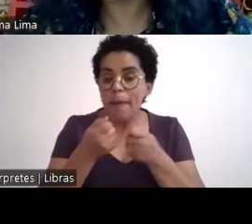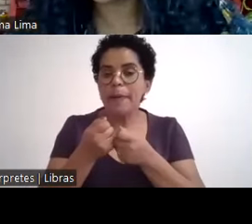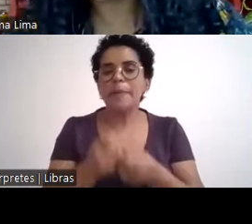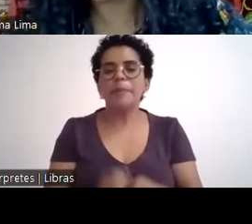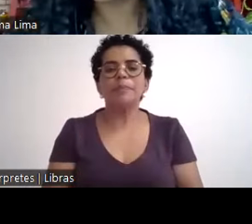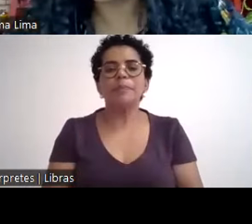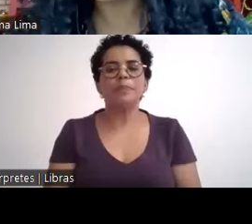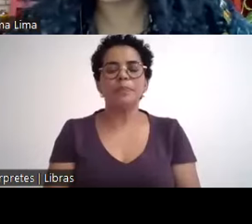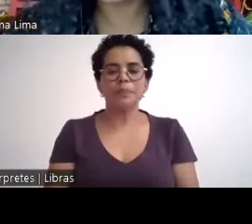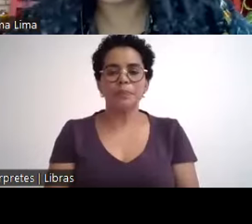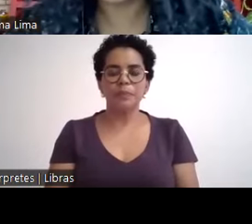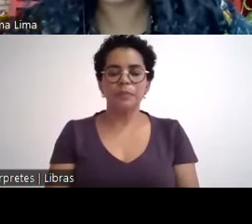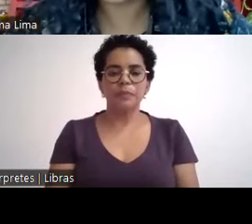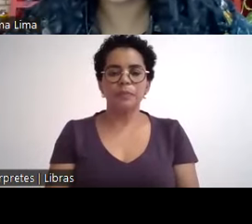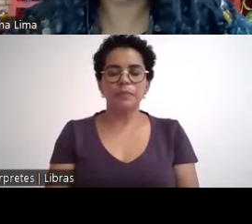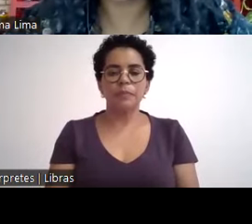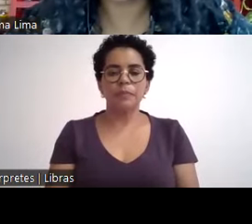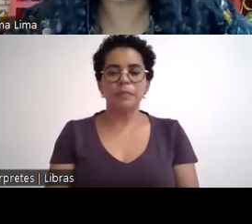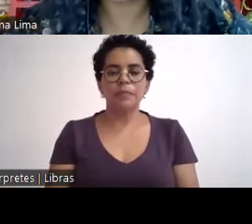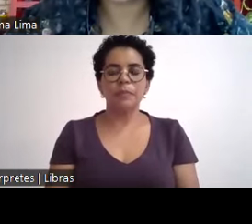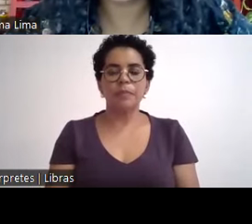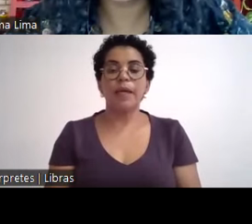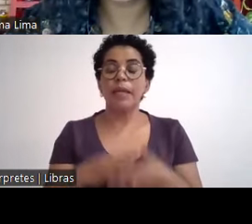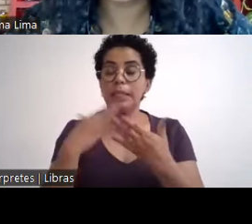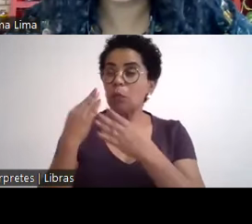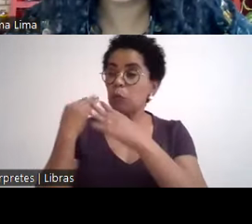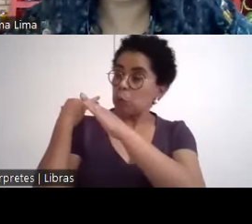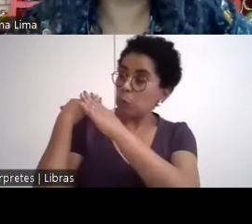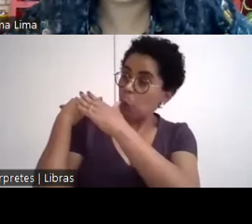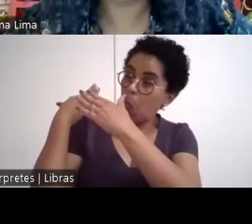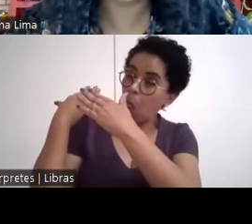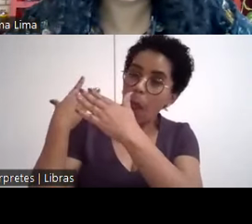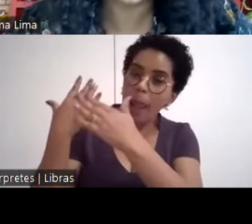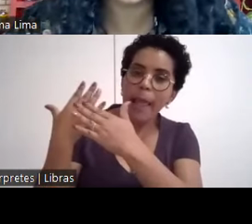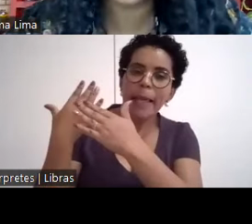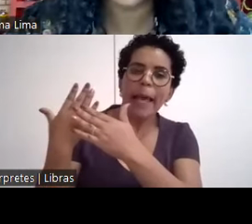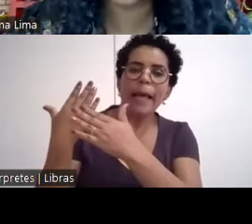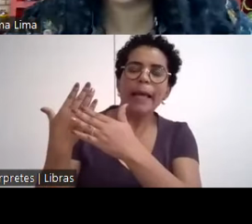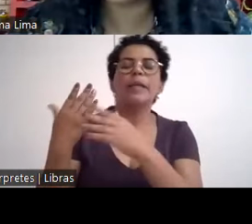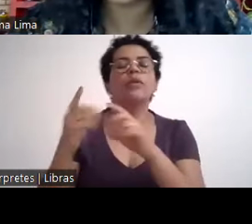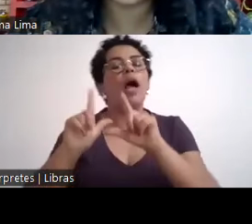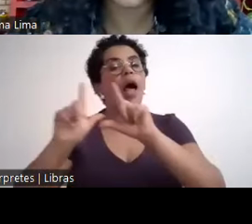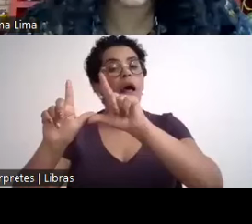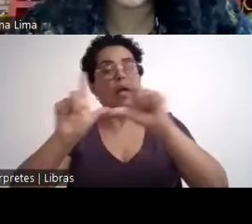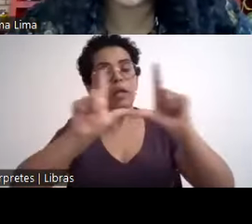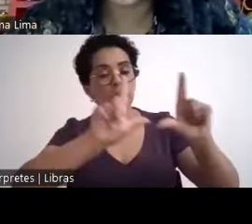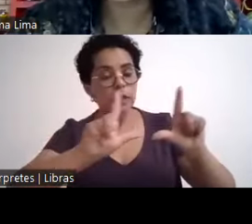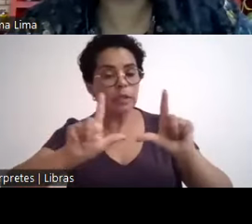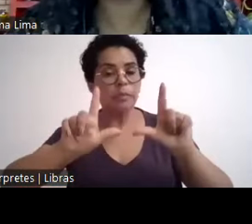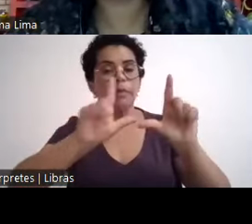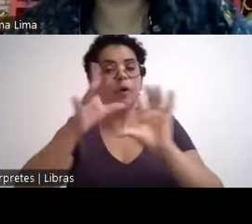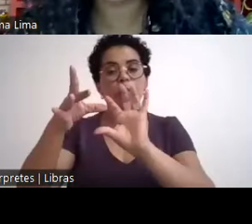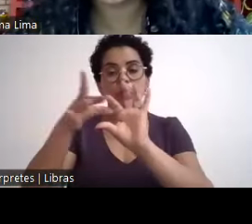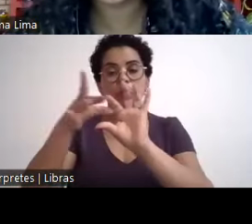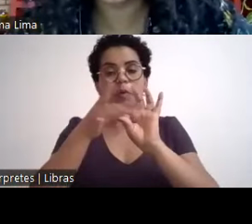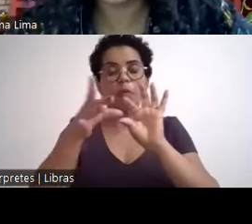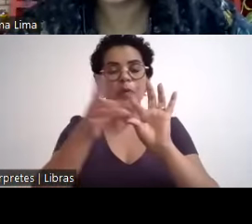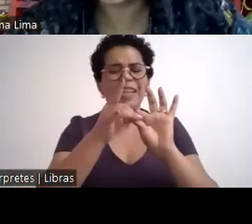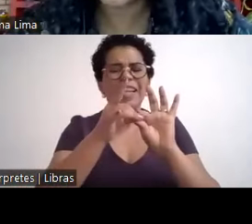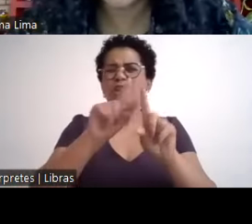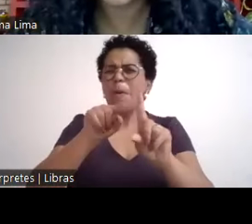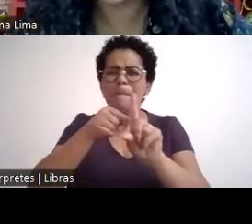Como um legado disso, assim, acho importante trazer, a exposição foi veiculada em mais de